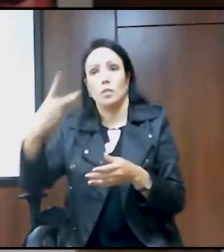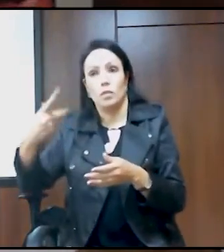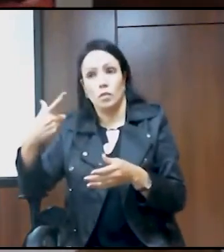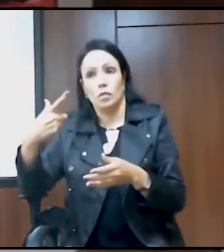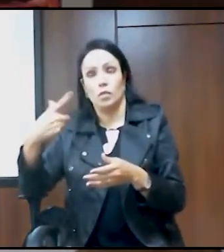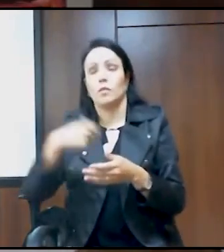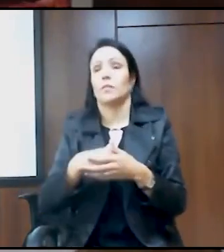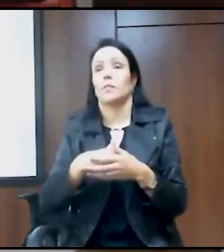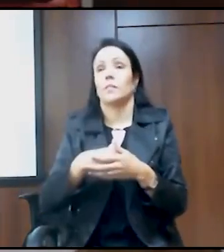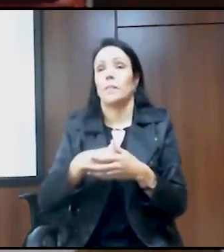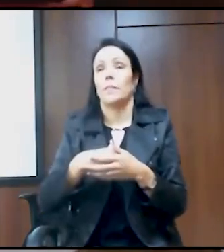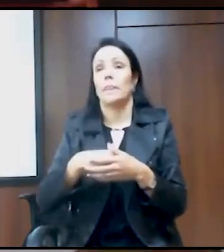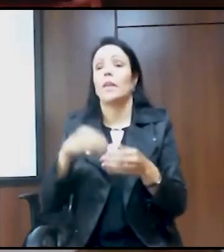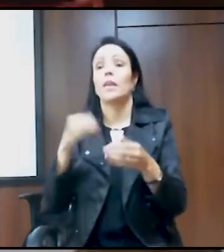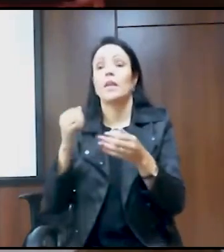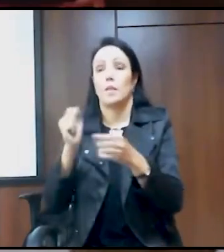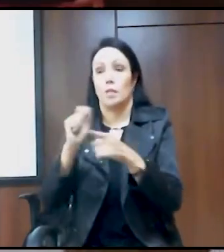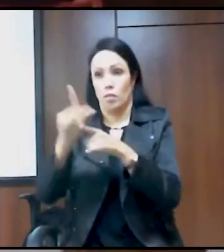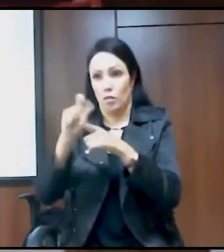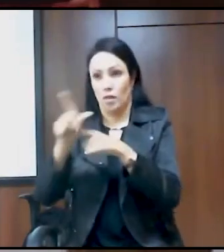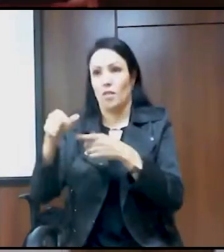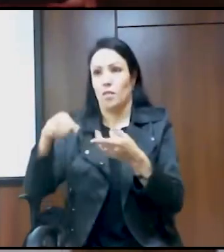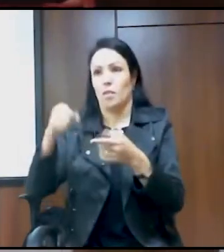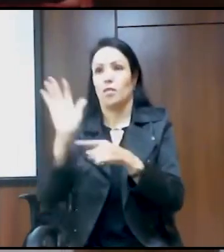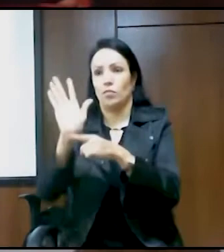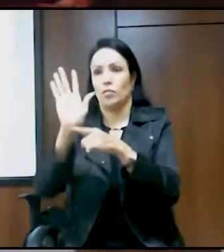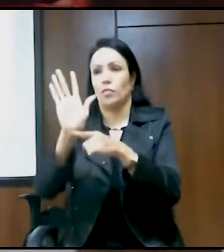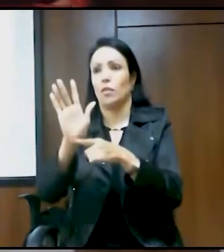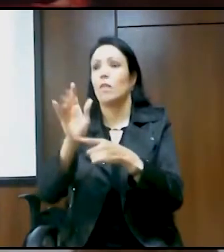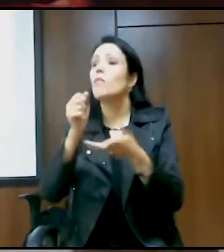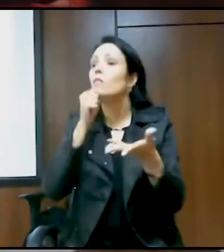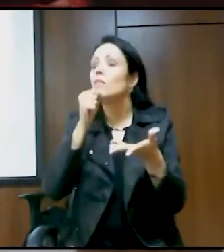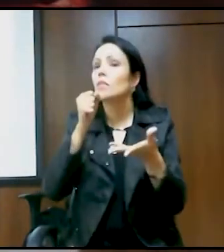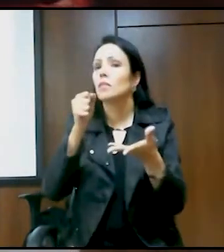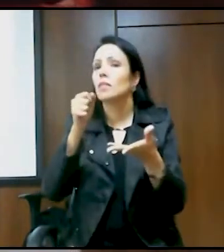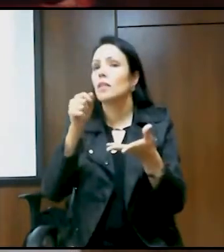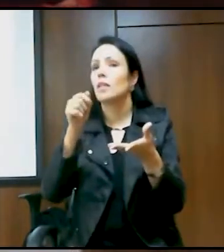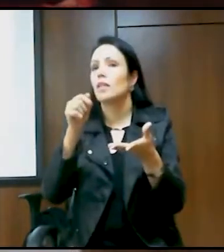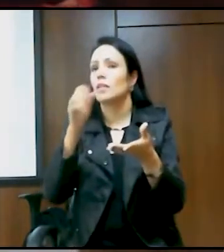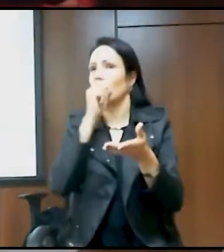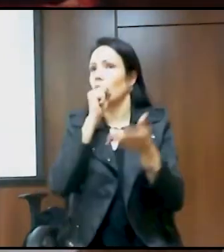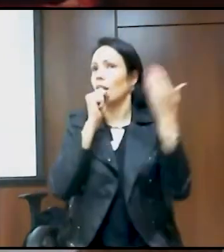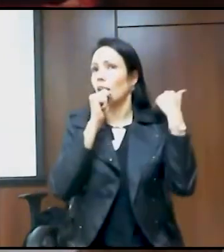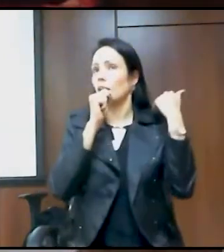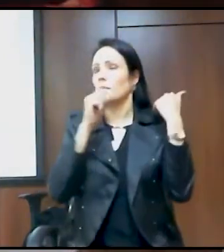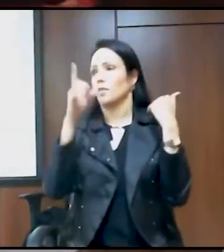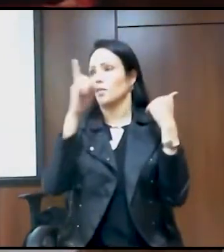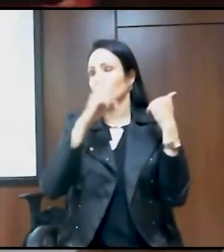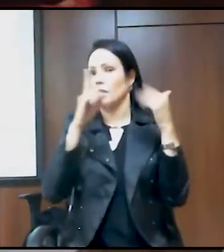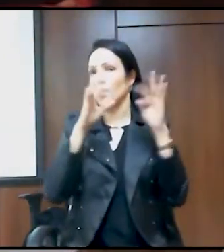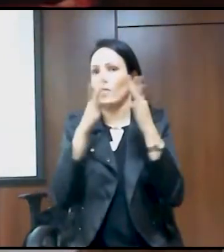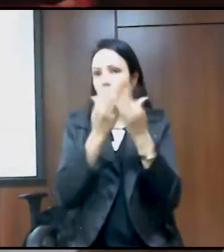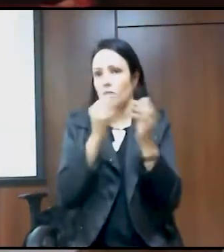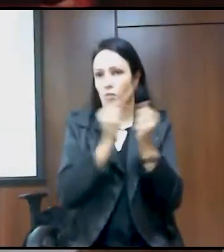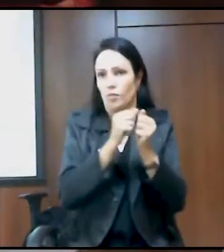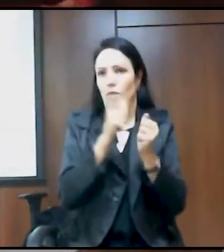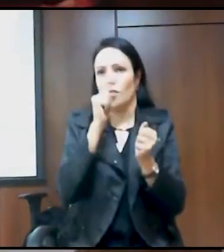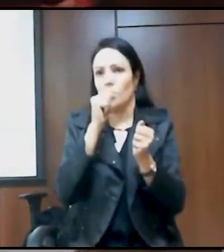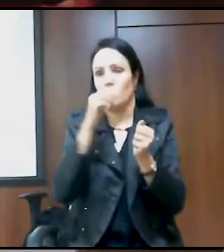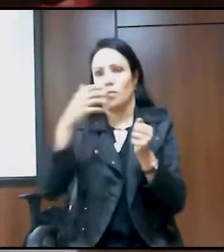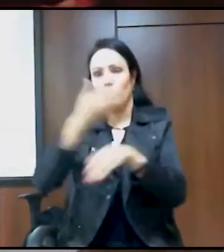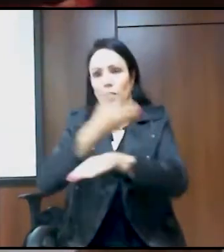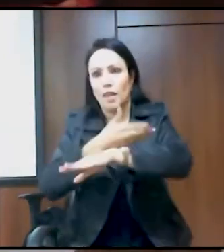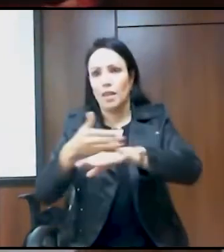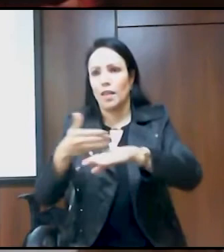Aluguel. Para mostrar para vocês, a gente fez entrevista, agora o João está aqui comigo, a gente fez entrevista esse final de semana com famílias da Operação Urbana Água Branca que estão há mais de